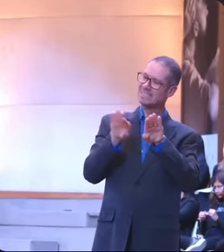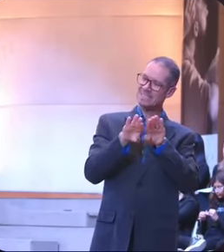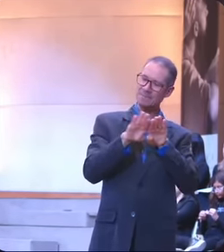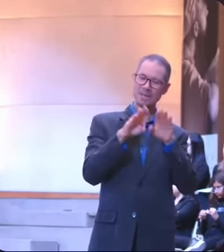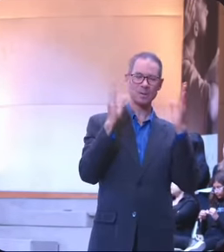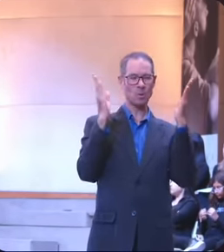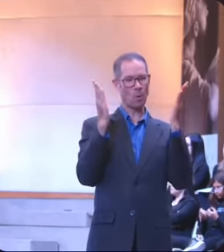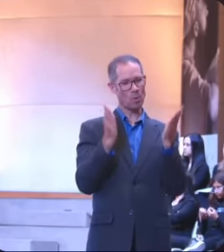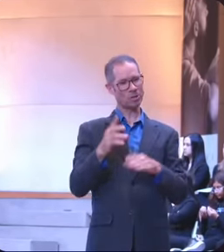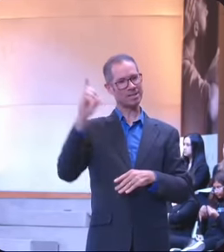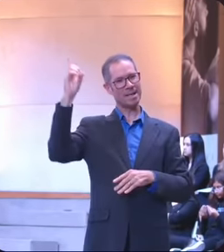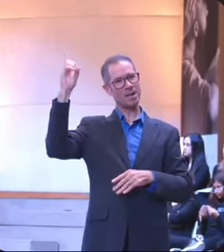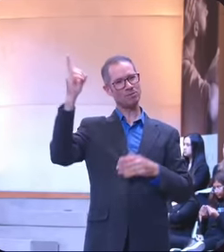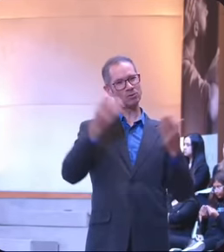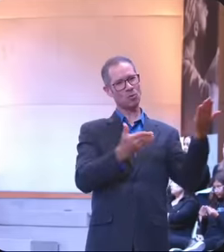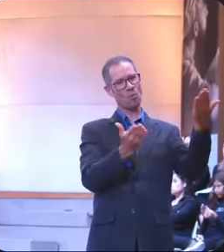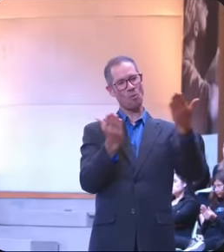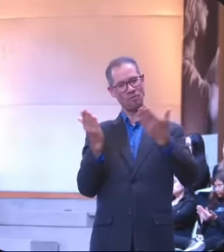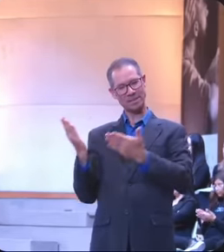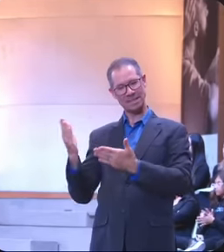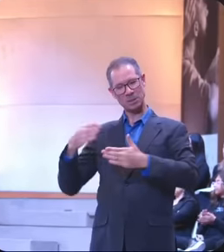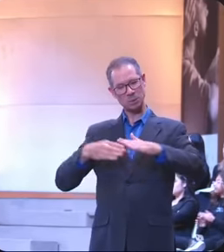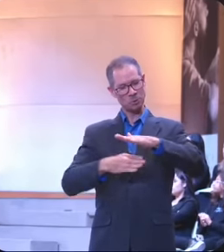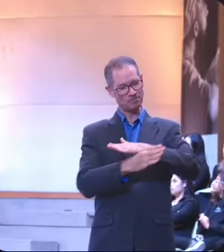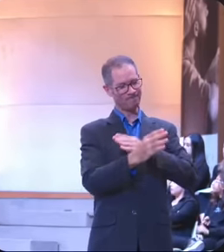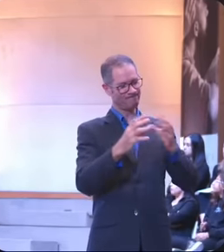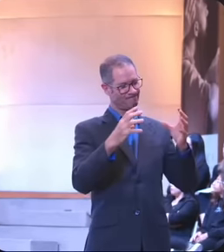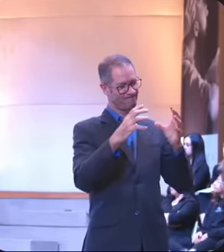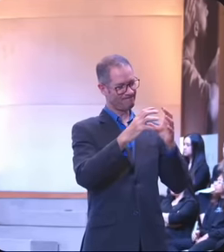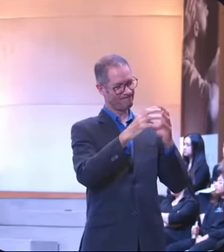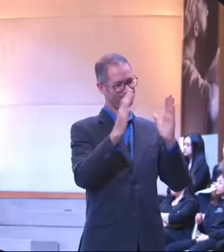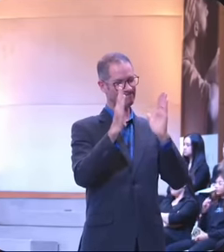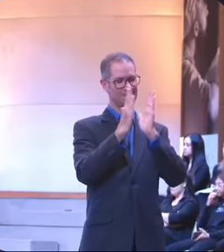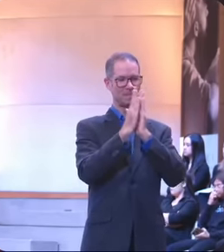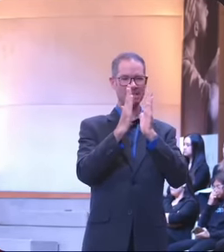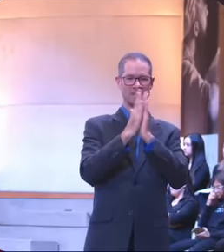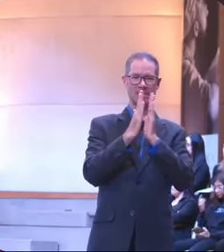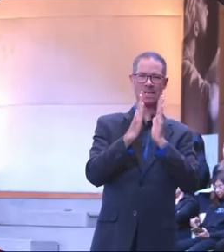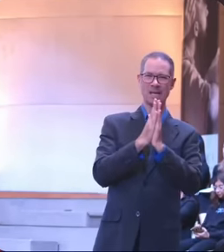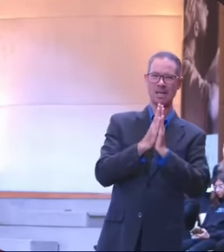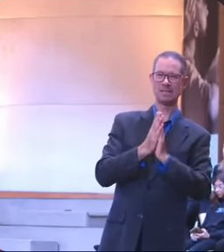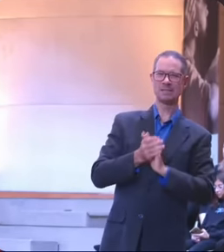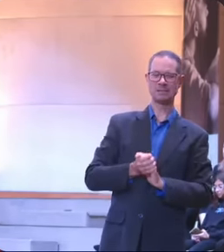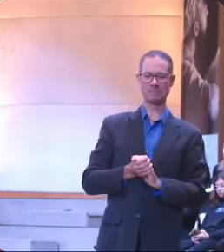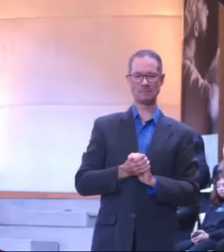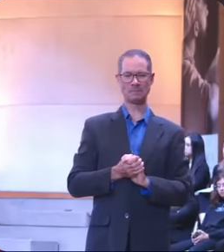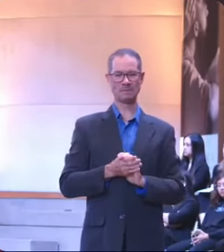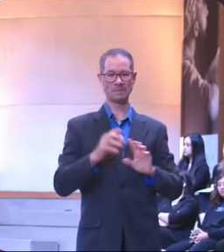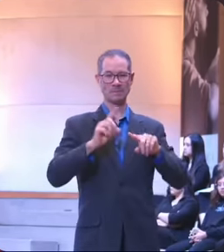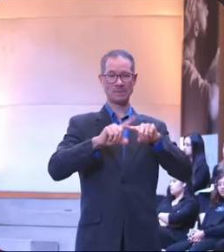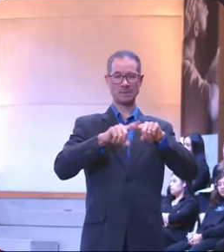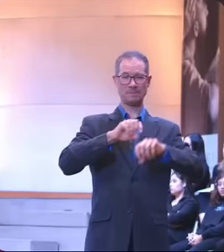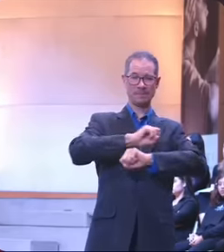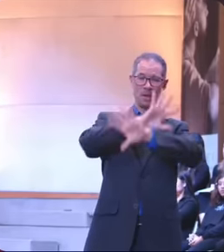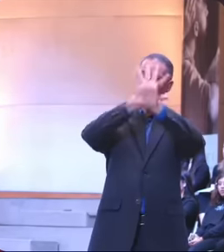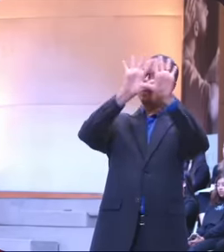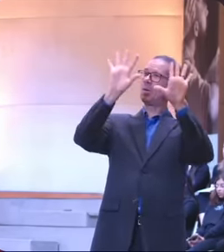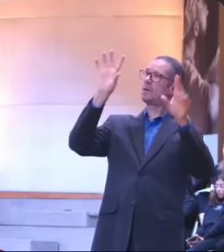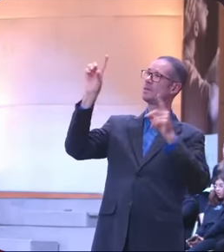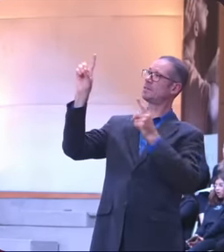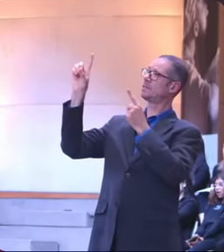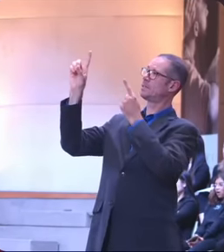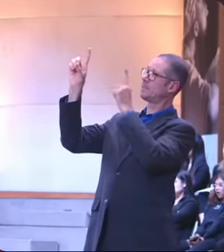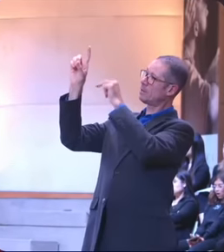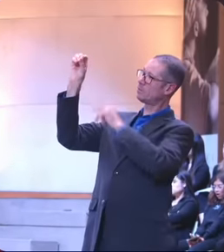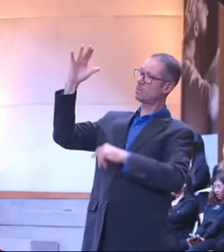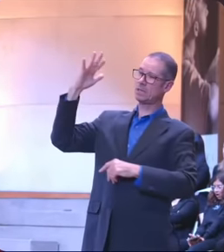Hoje Deus está te convidando a entrar nessa campanha de oração por você. Porque a glória de Deus vai se derramar sobre